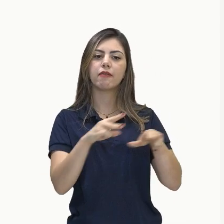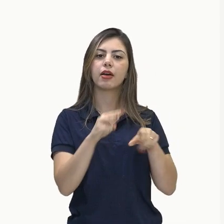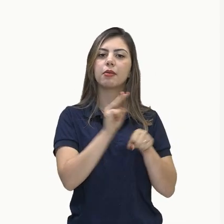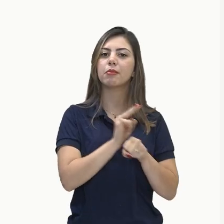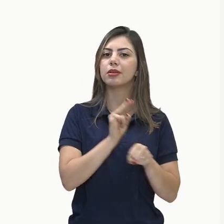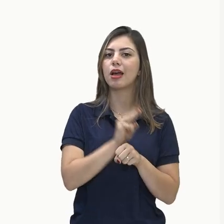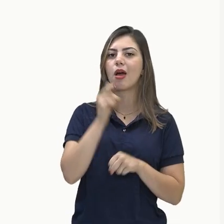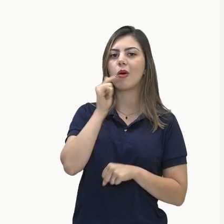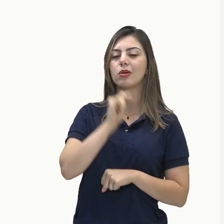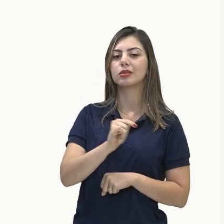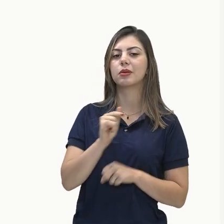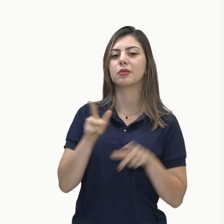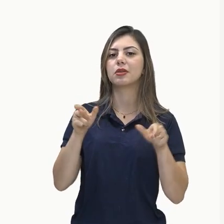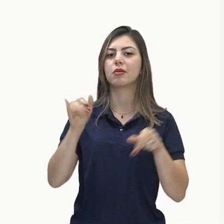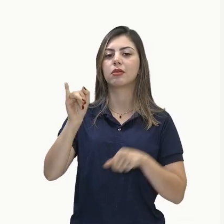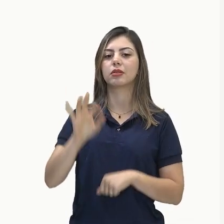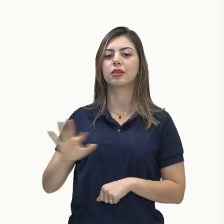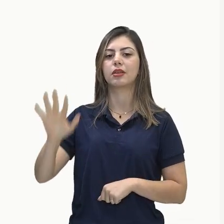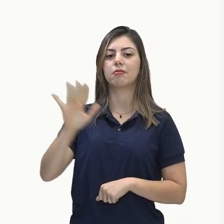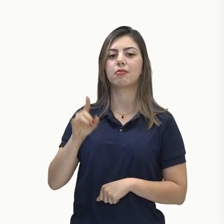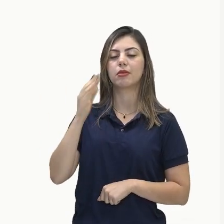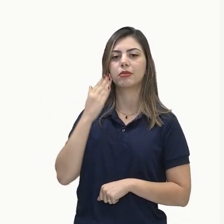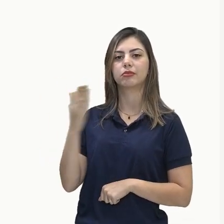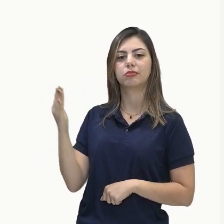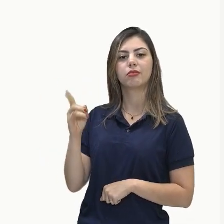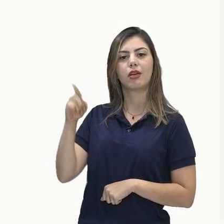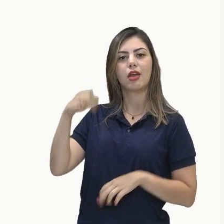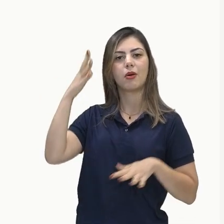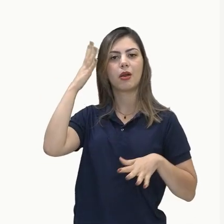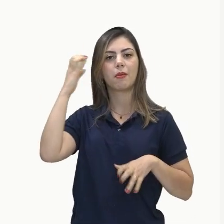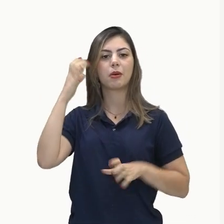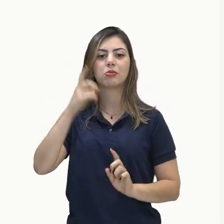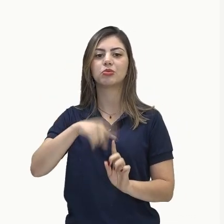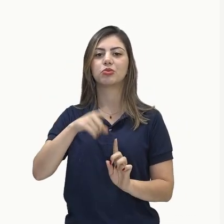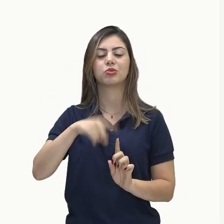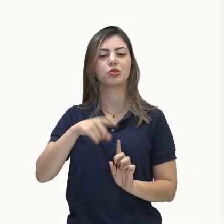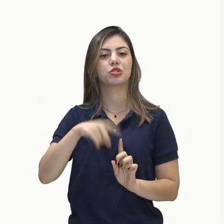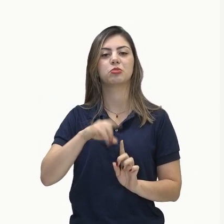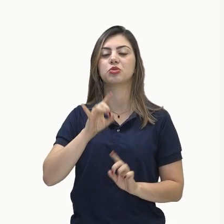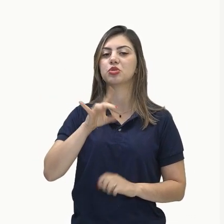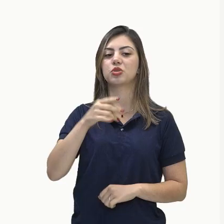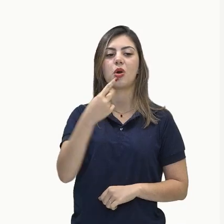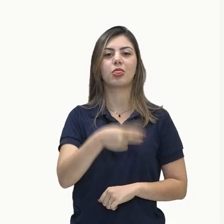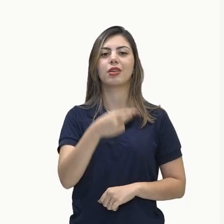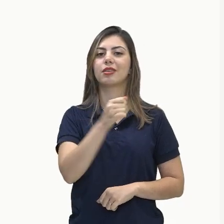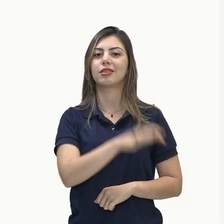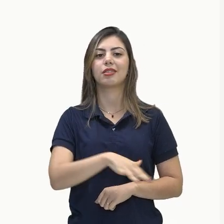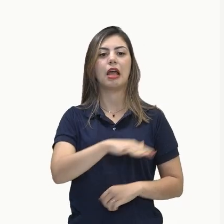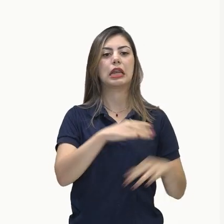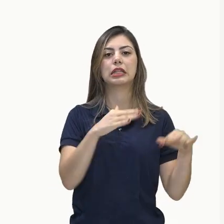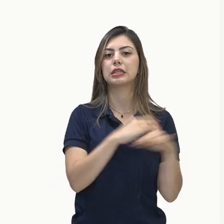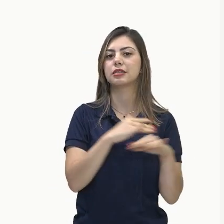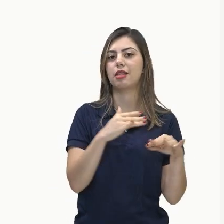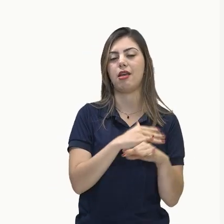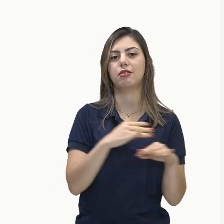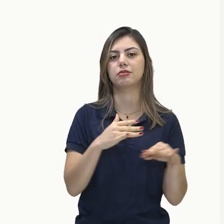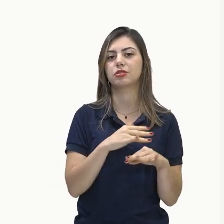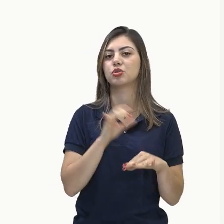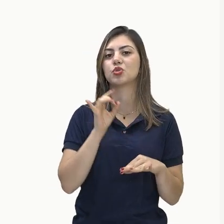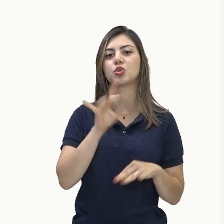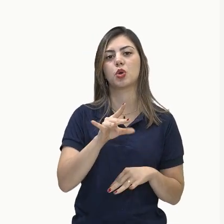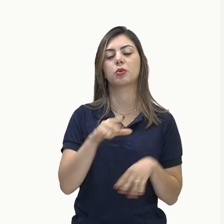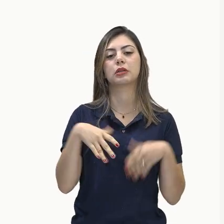estão observando. Esse é o sauim de coleira. É uma espécie endêmica que só existe aqui na cidade de Manaus. Então,